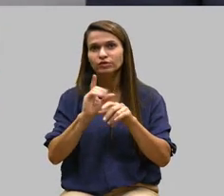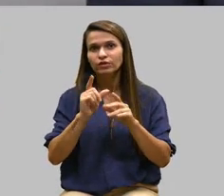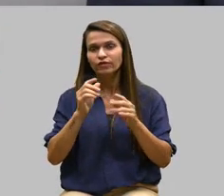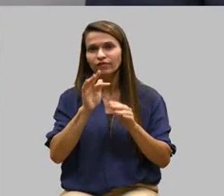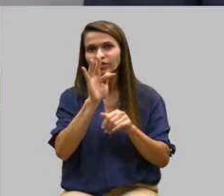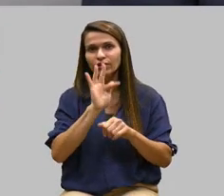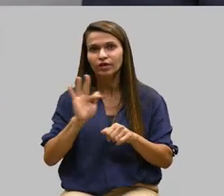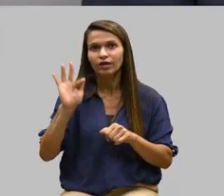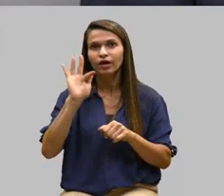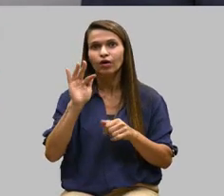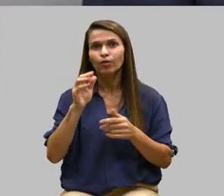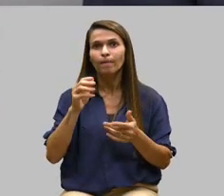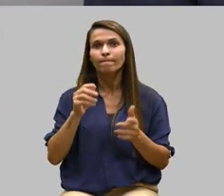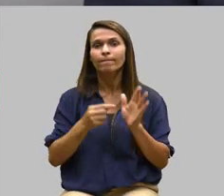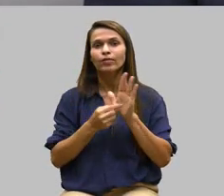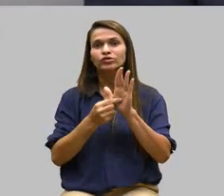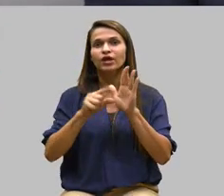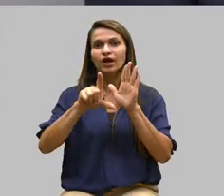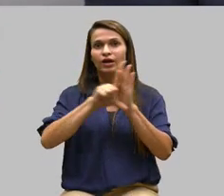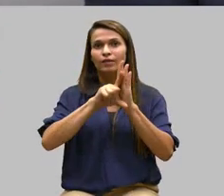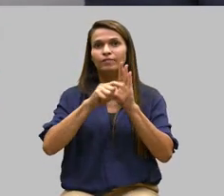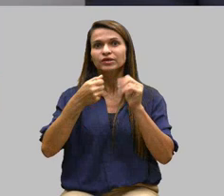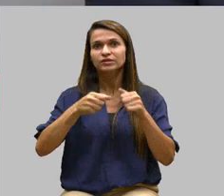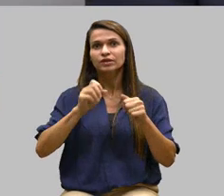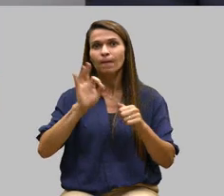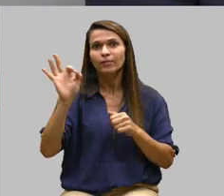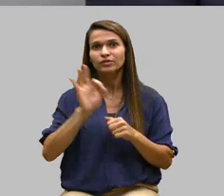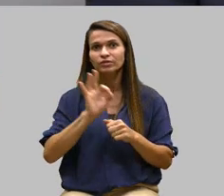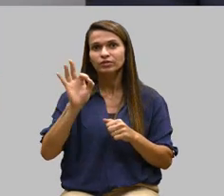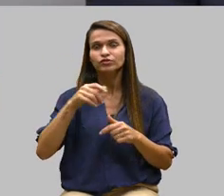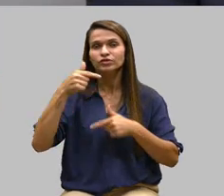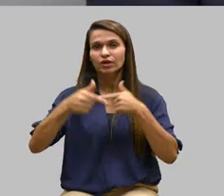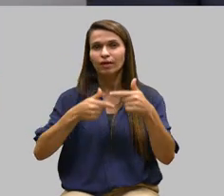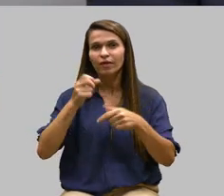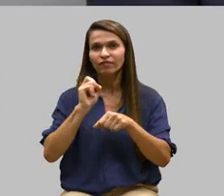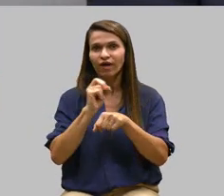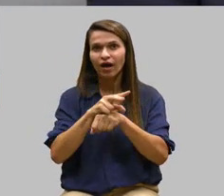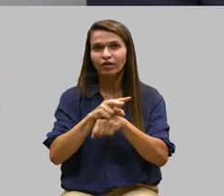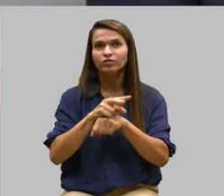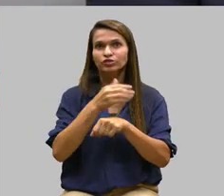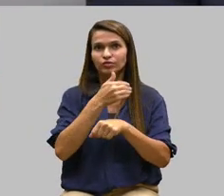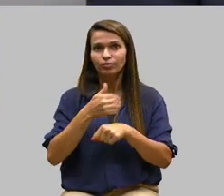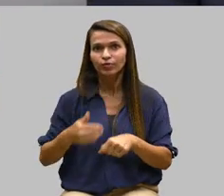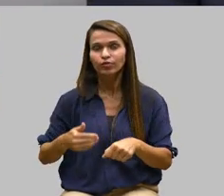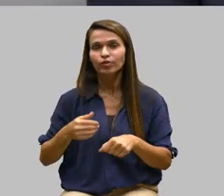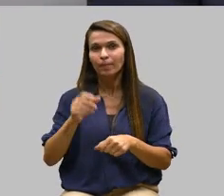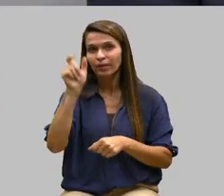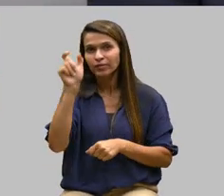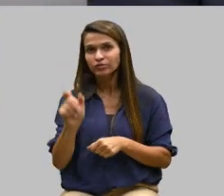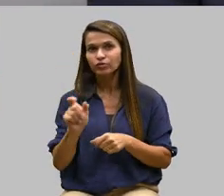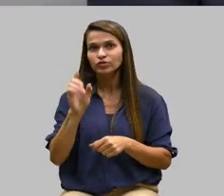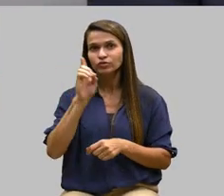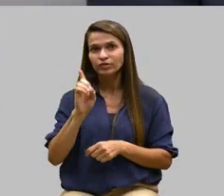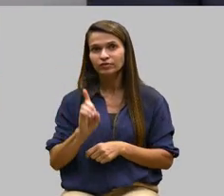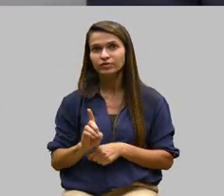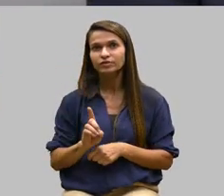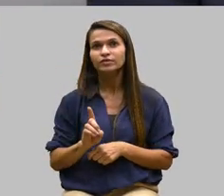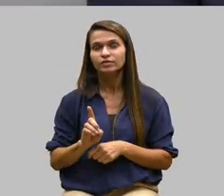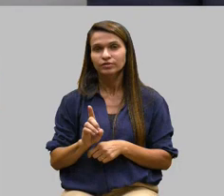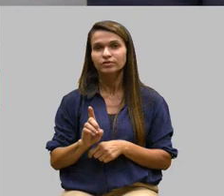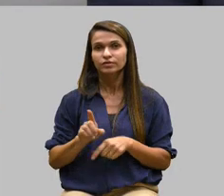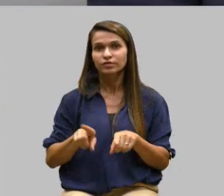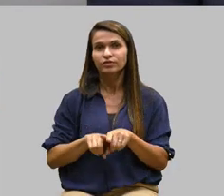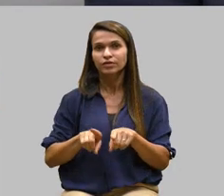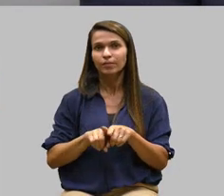estabelece que a lei deve reservar percentual de cargos e empregos públicos para pessoas com deficiência bem como